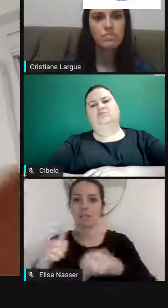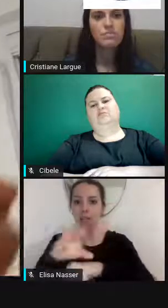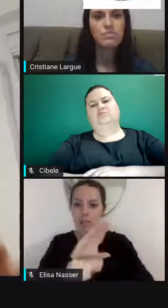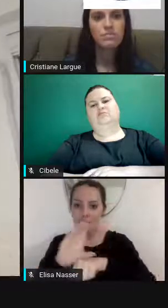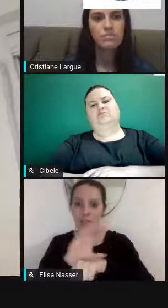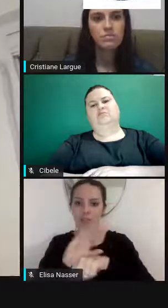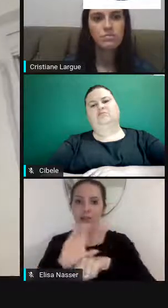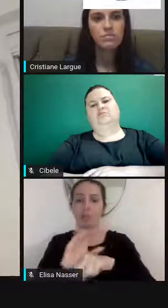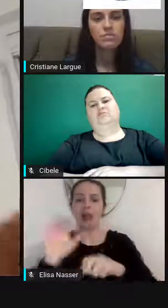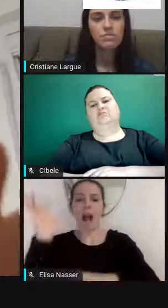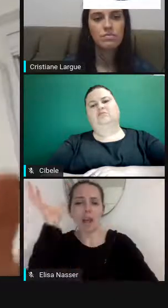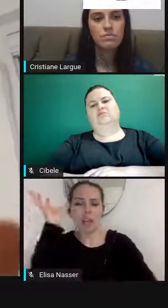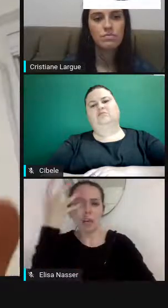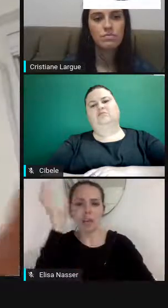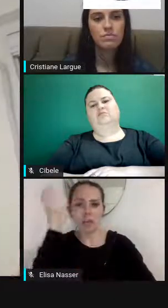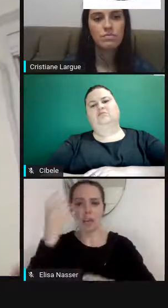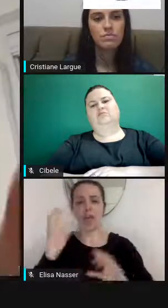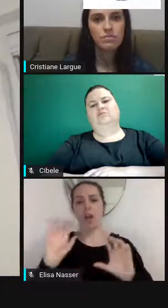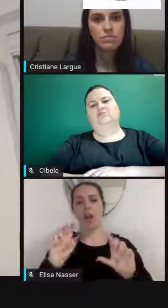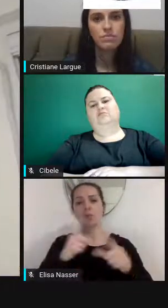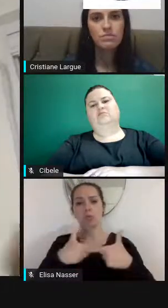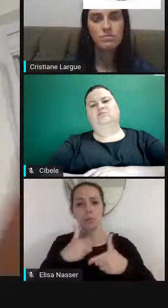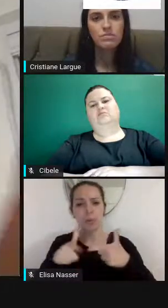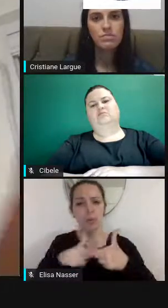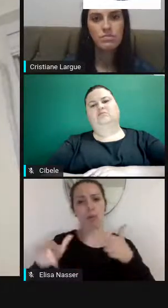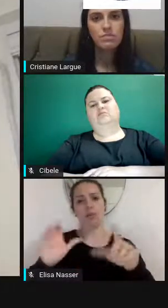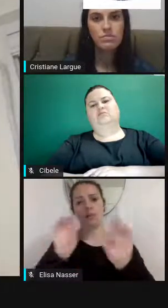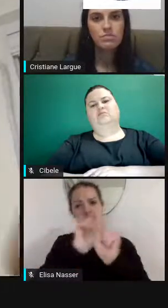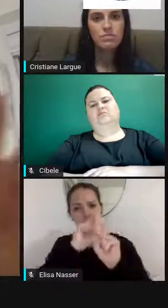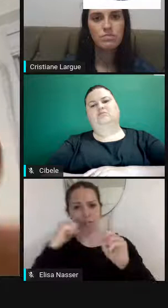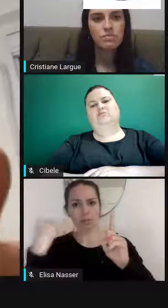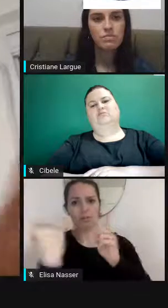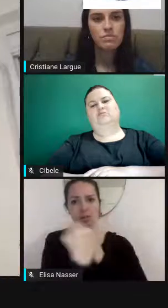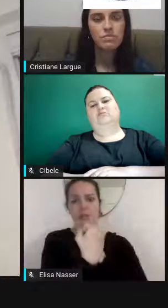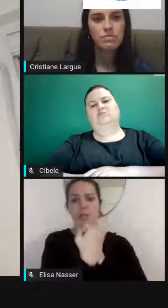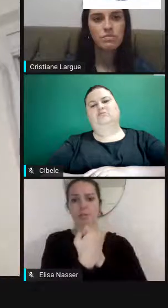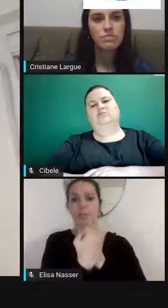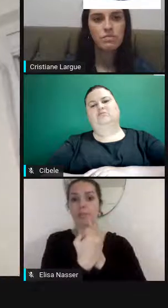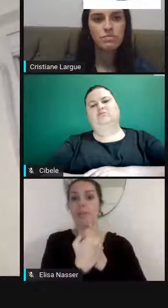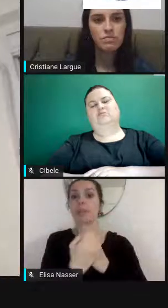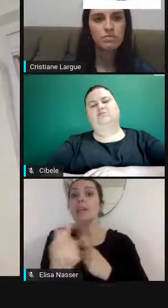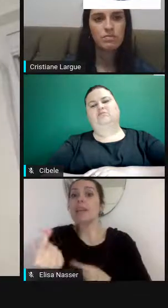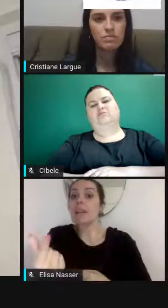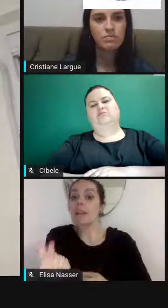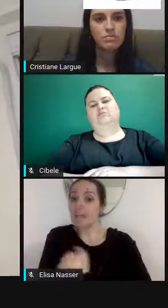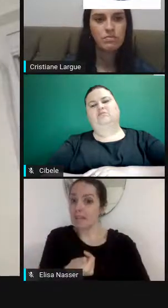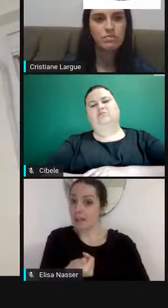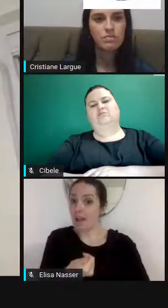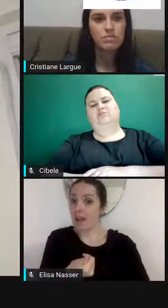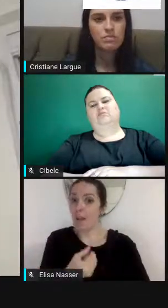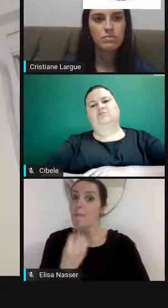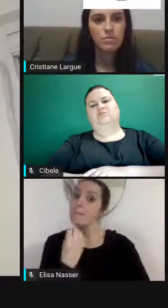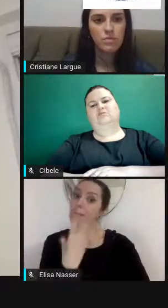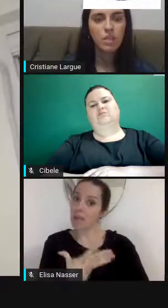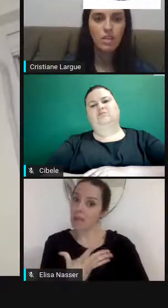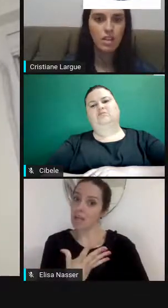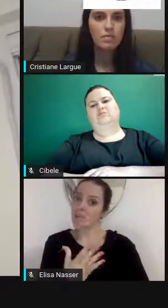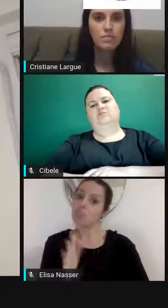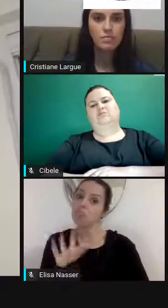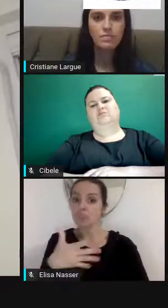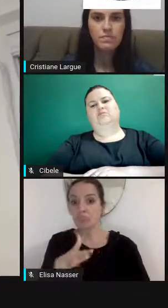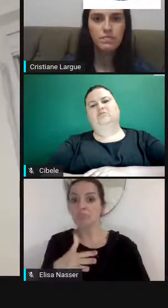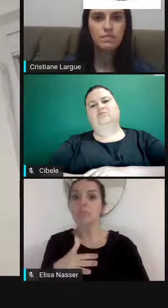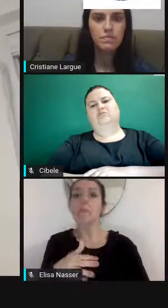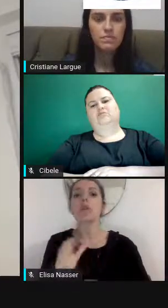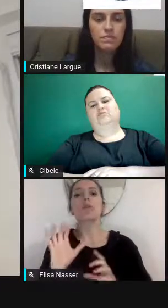comunidades e muitas vezes receber né Bem normal receber pelos problemas que a gente resolve Então